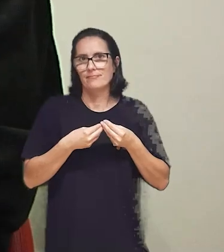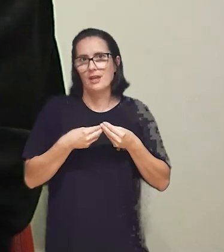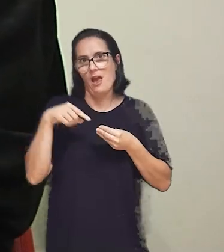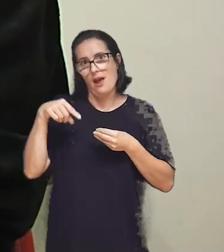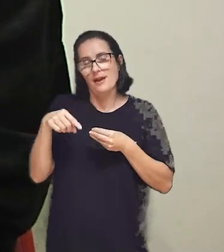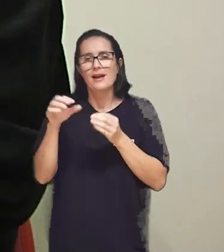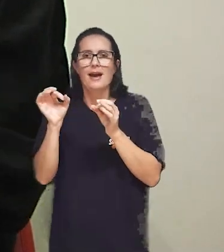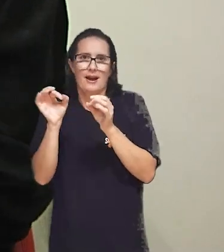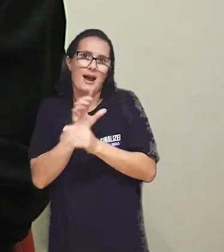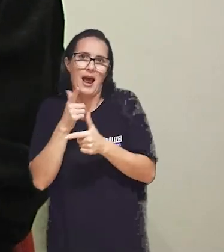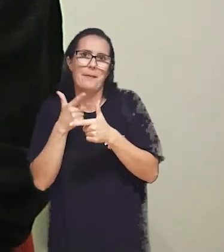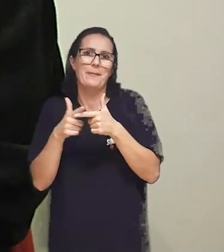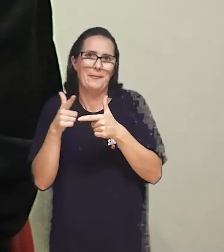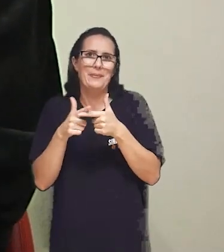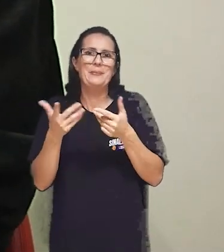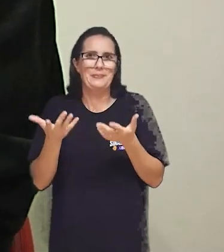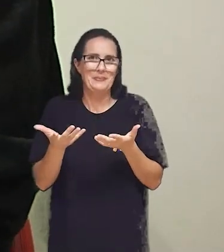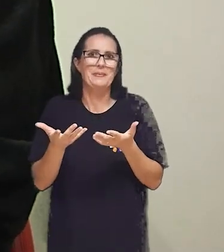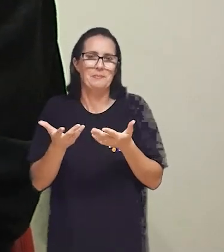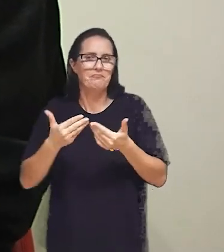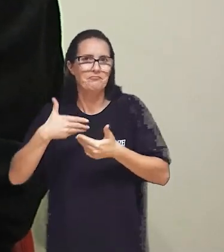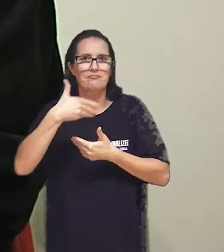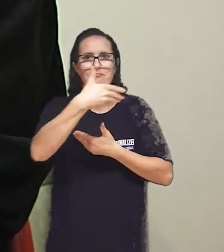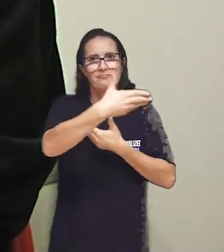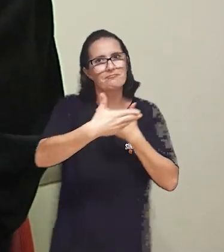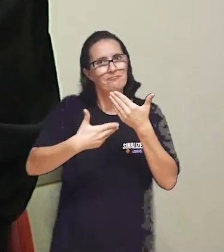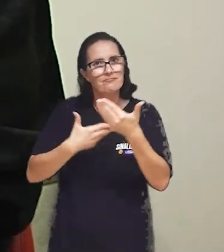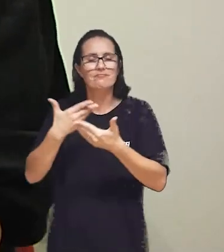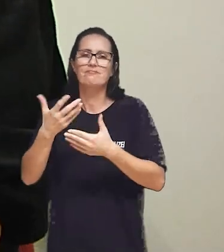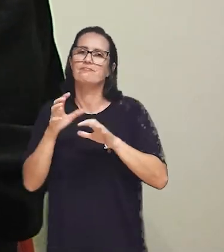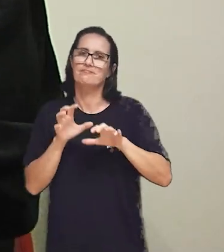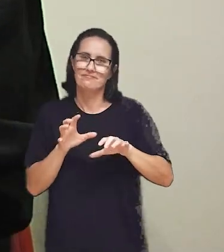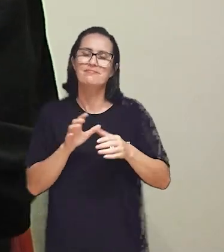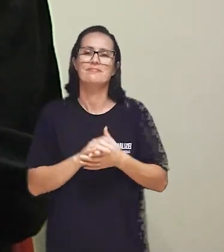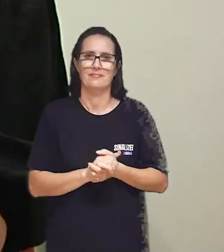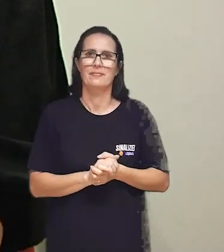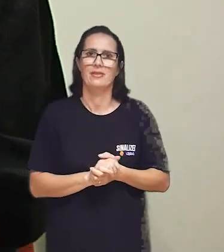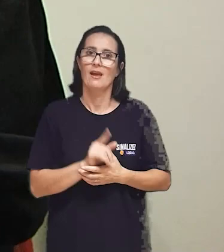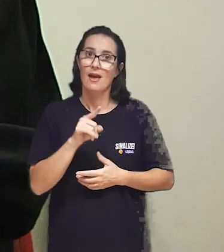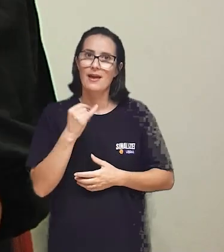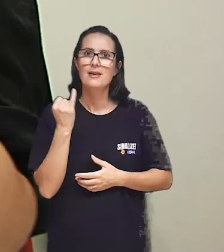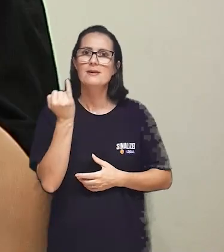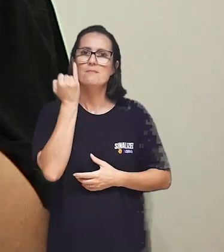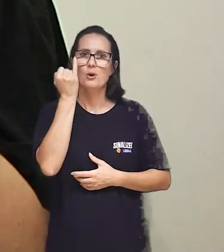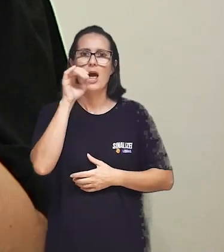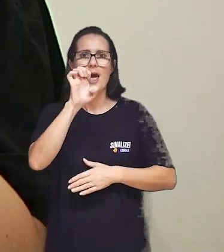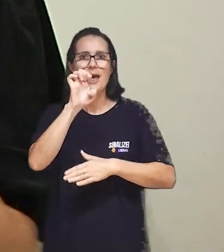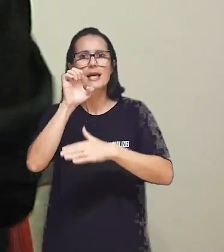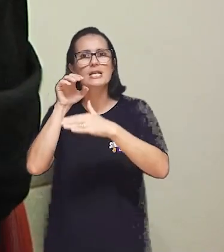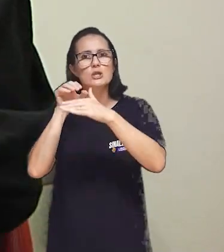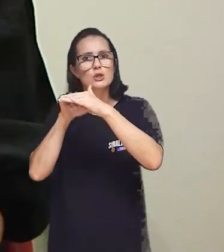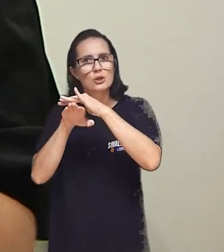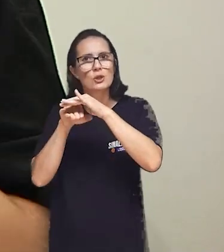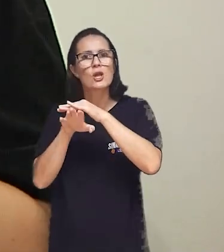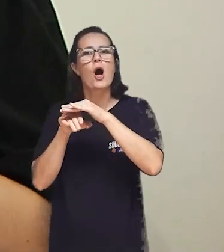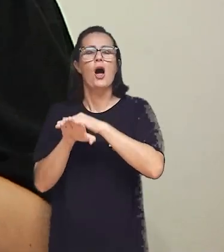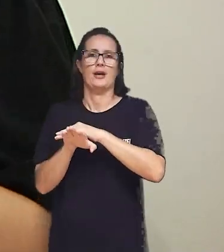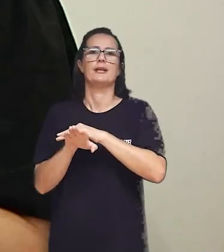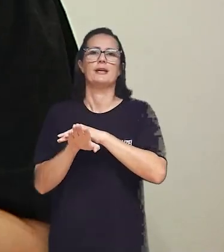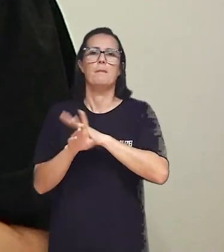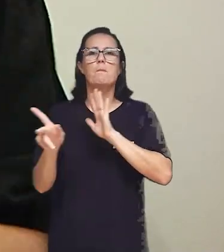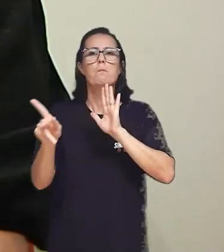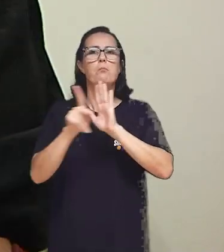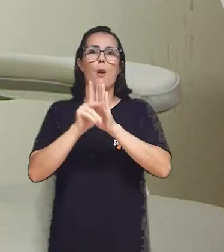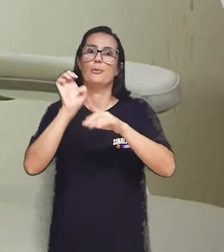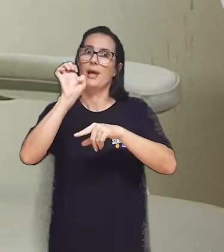a gente resolve essa questão pontual da demanda neste local. Então é bem importante, estoque do EMOSC é um estoque